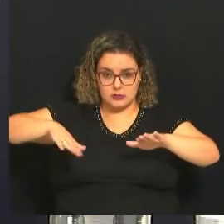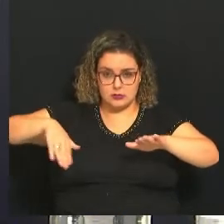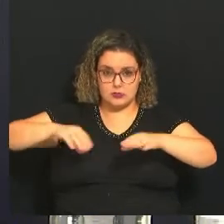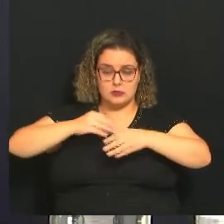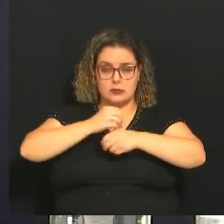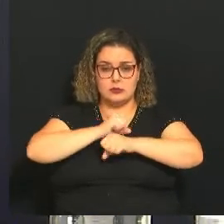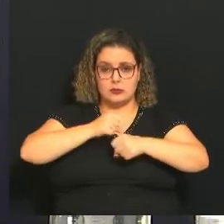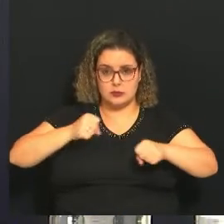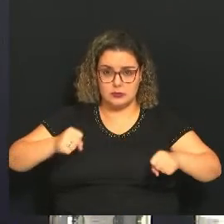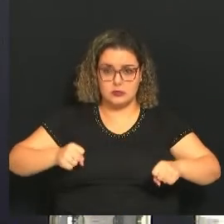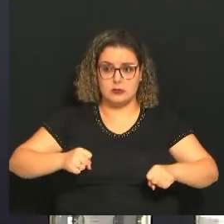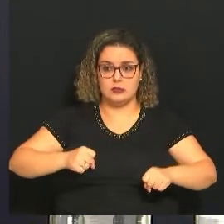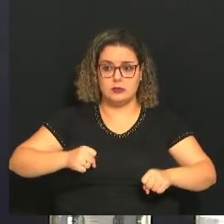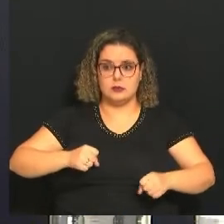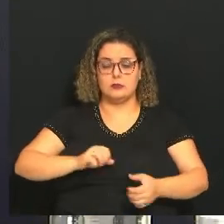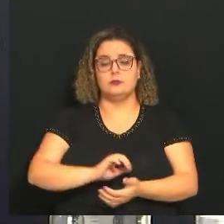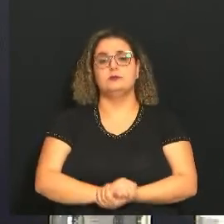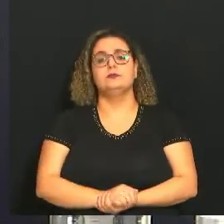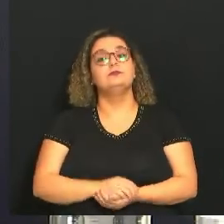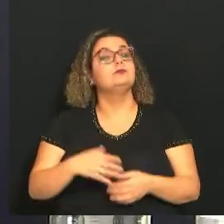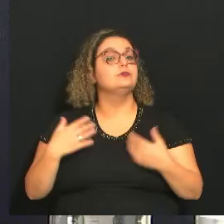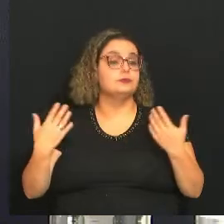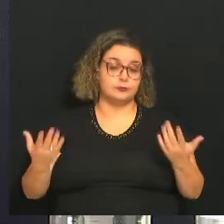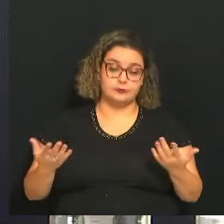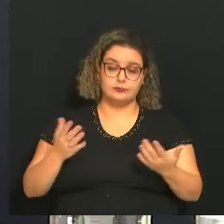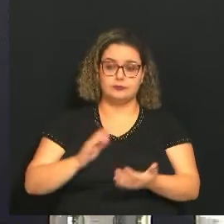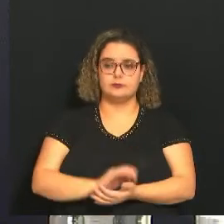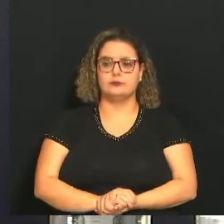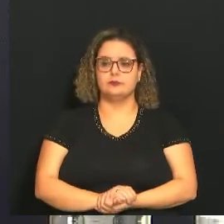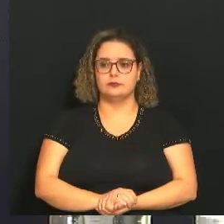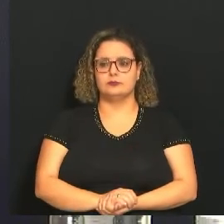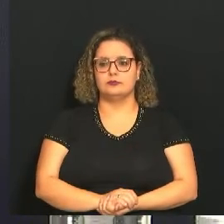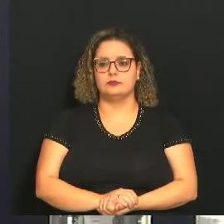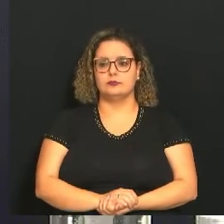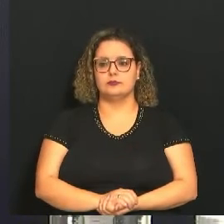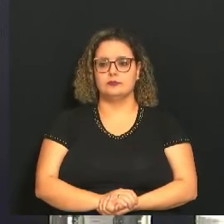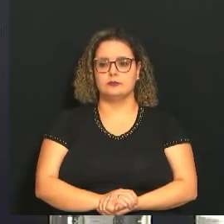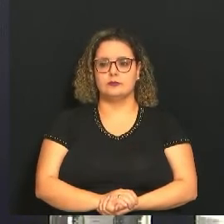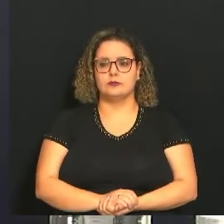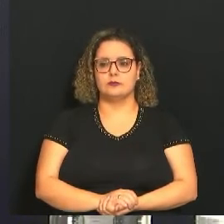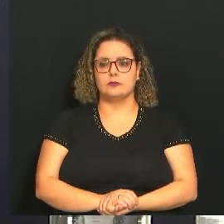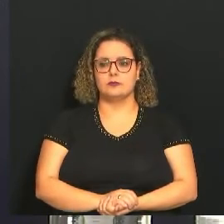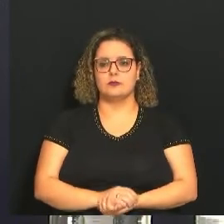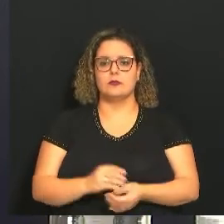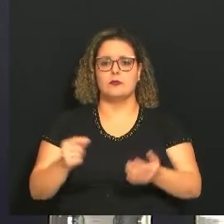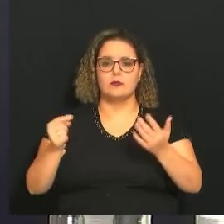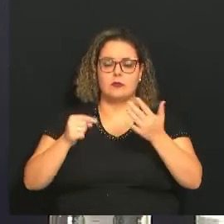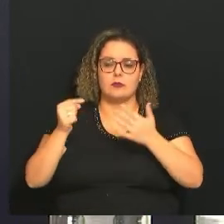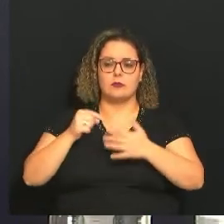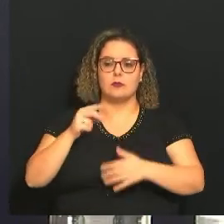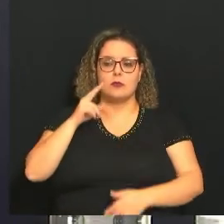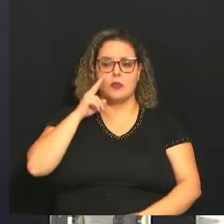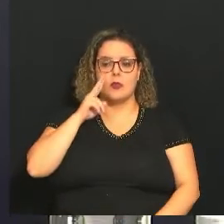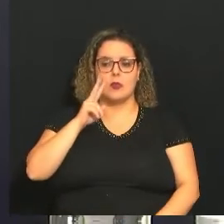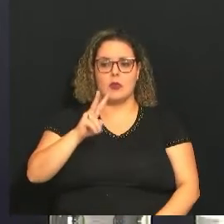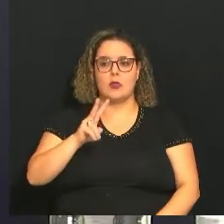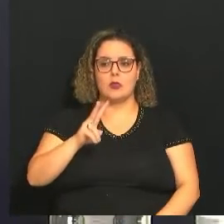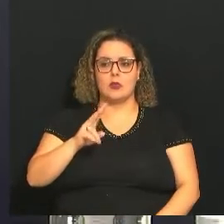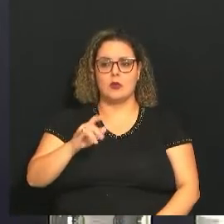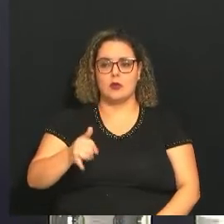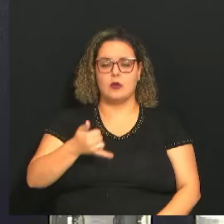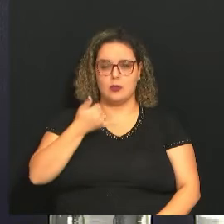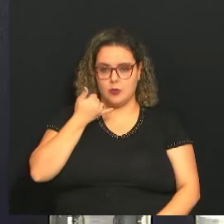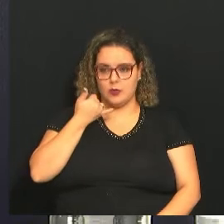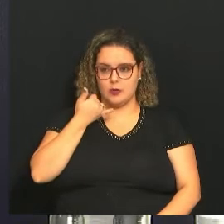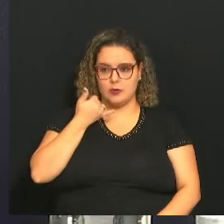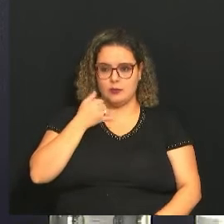mil habitantes ali. Enfim, é isso. Eu acho que são as questões. Deixa eu só dar uma olhadinha aqui no meu celular